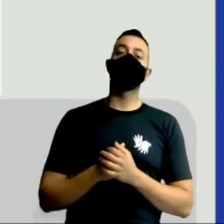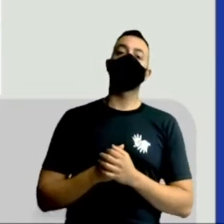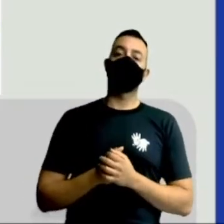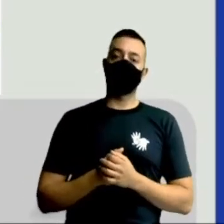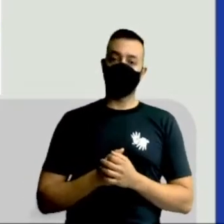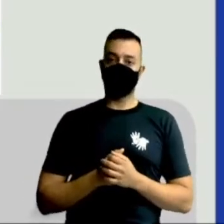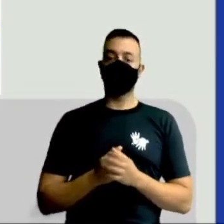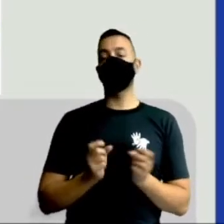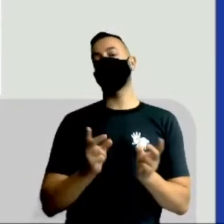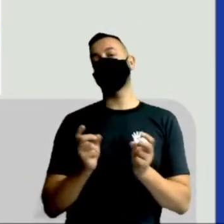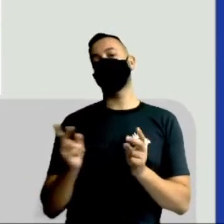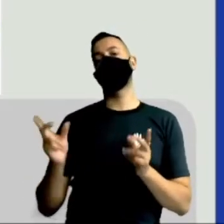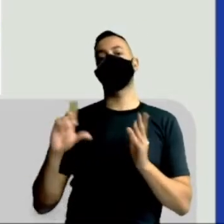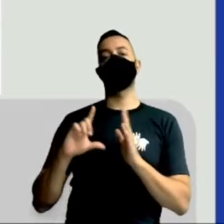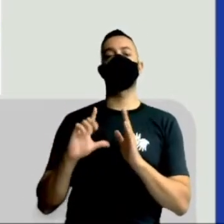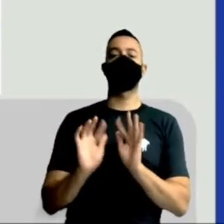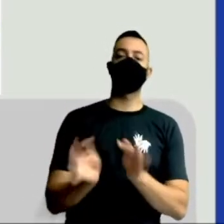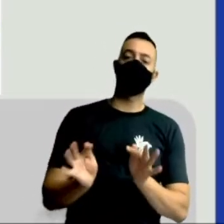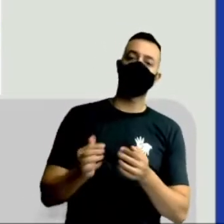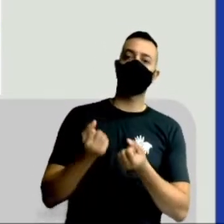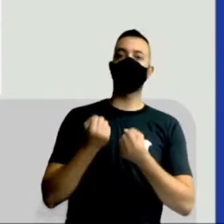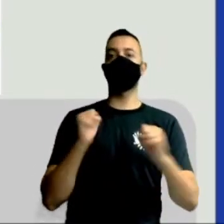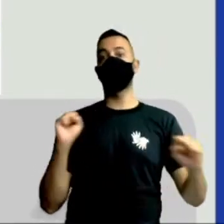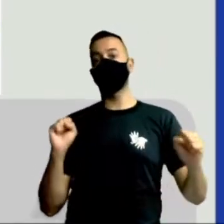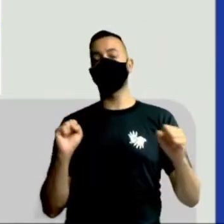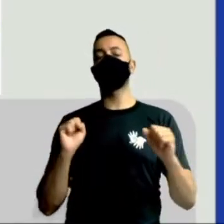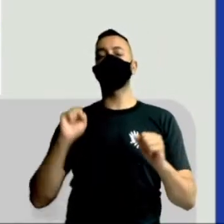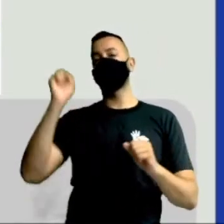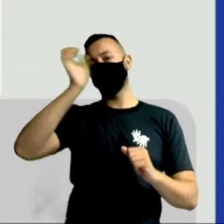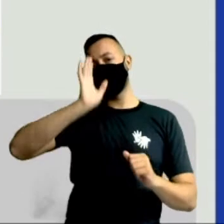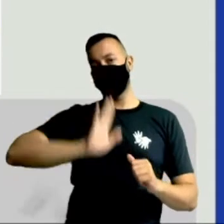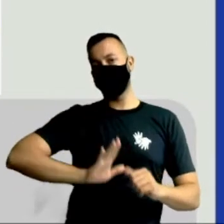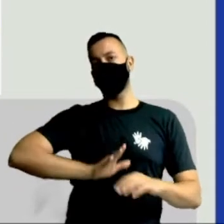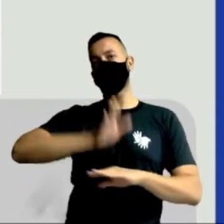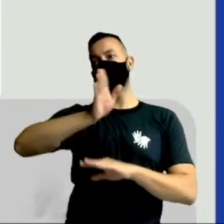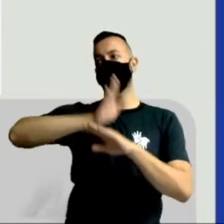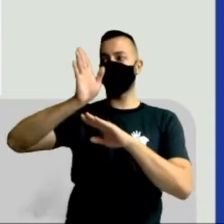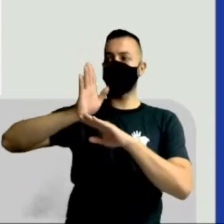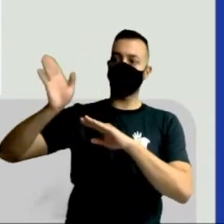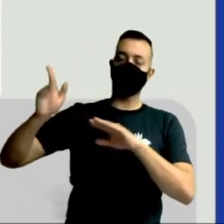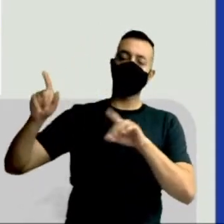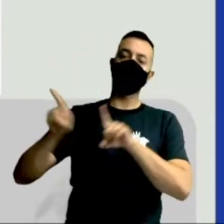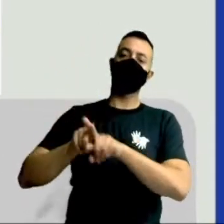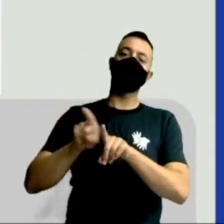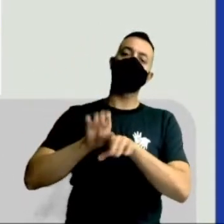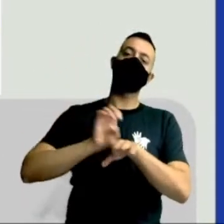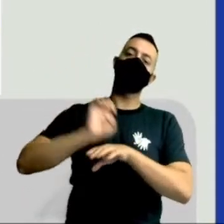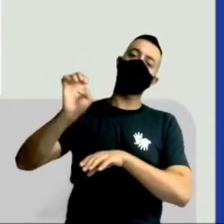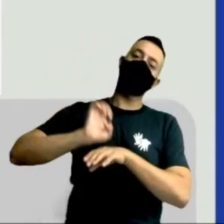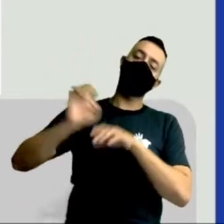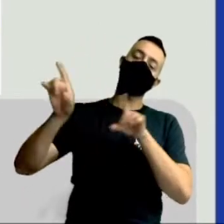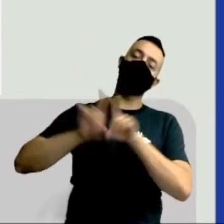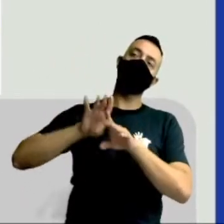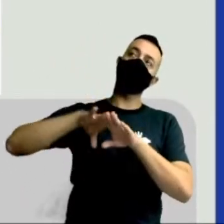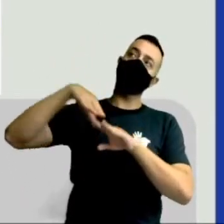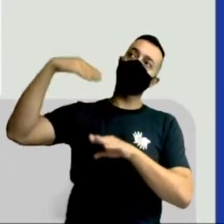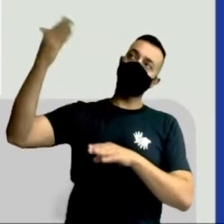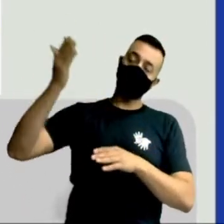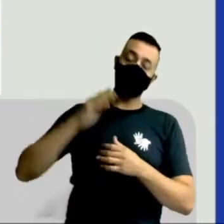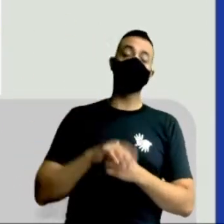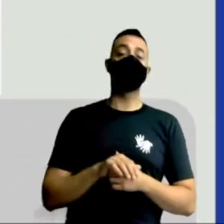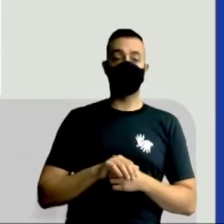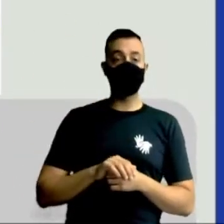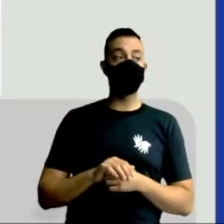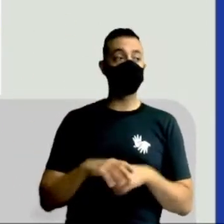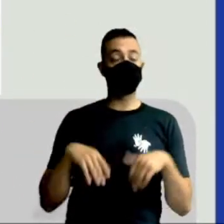do atacado, do varejo, enfim, que atende muitas regiões do Brasil, não só aqui dentro, mas exporta também até para fora, tá certo?